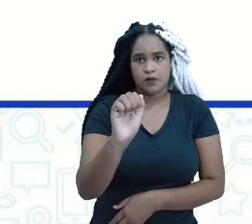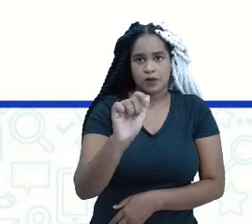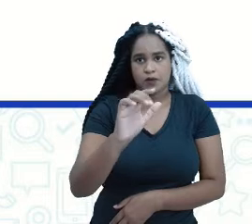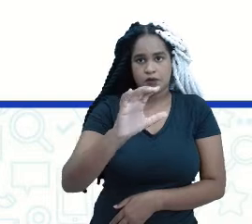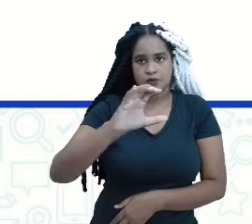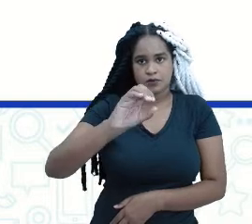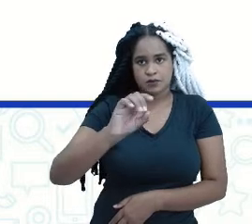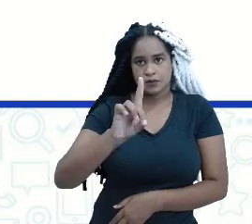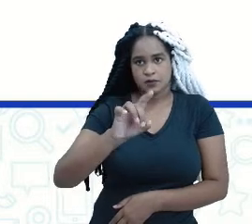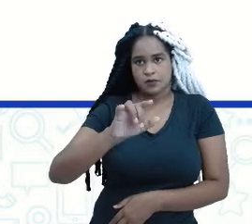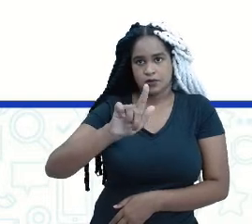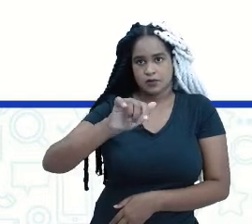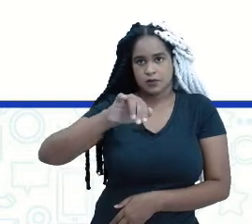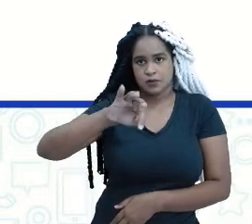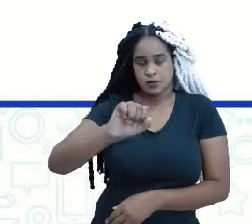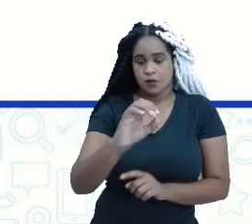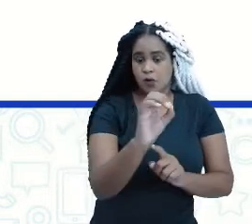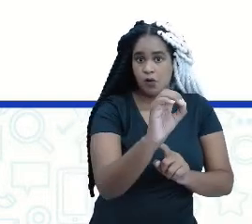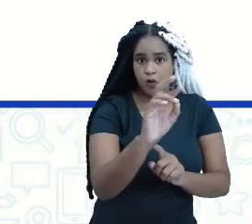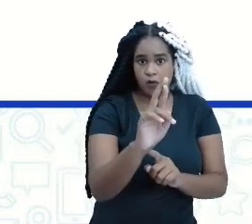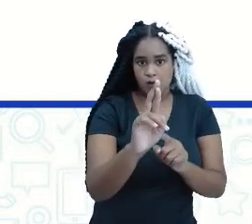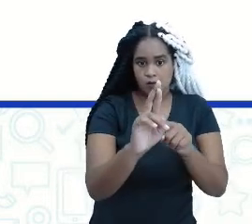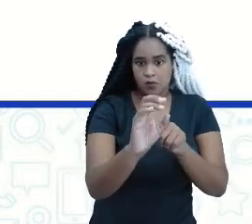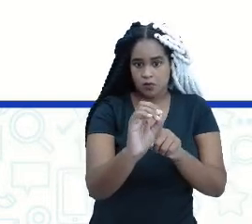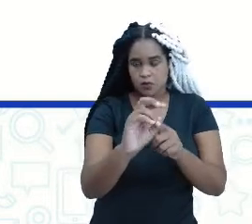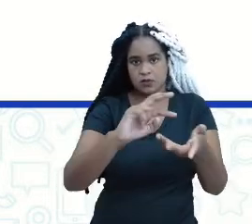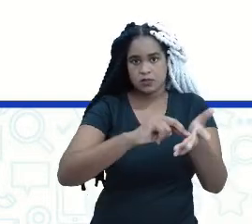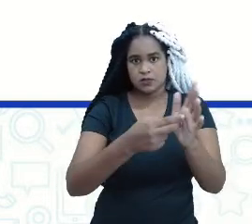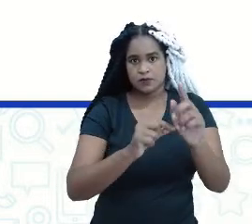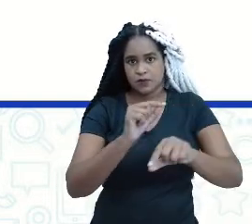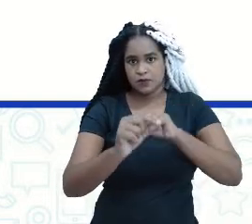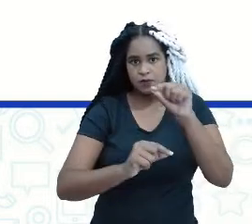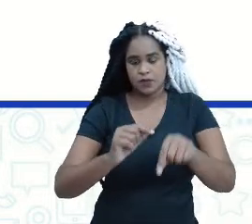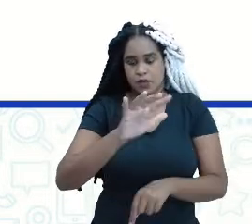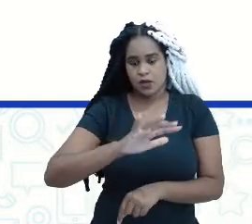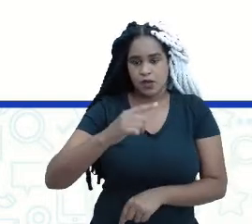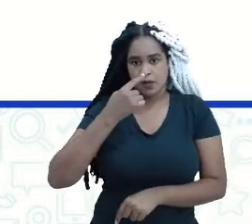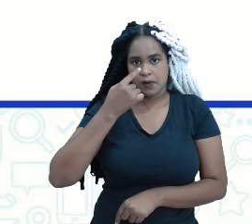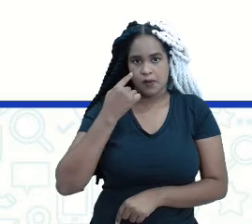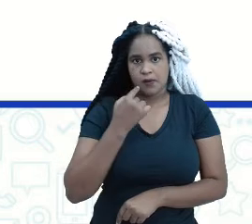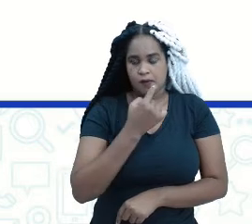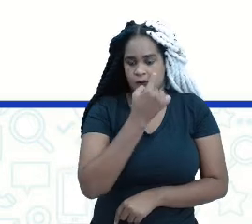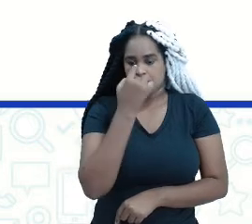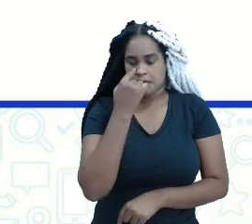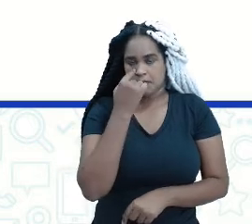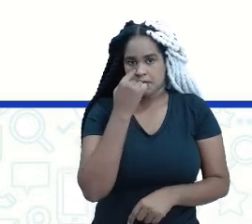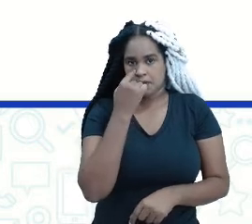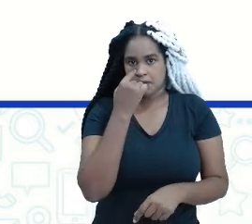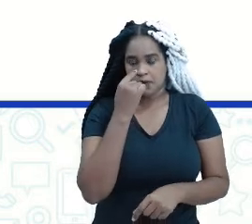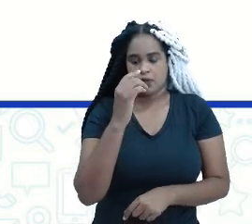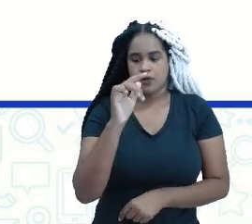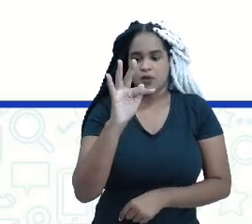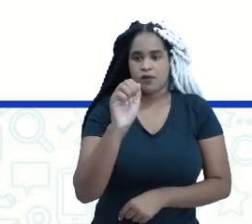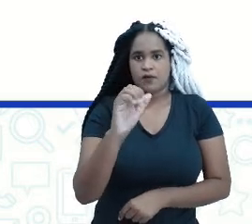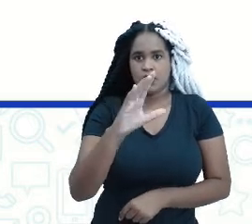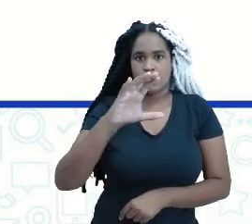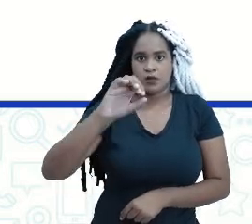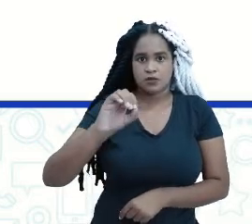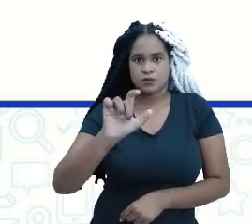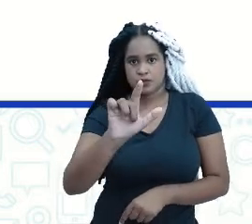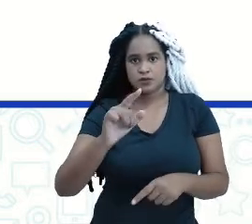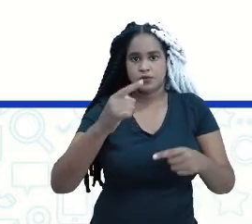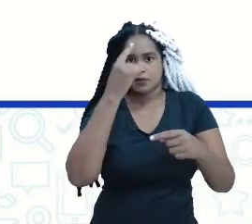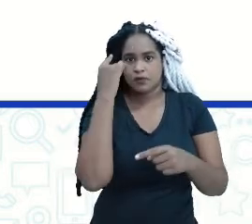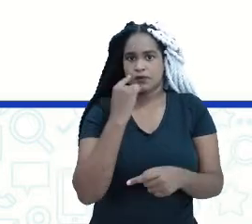orofaciodigital. Oro, de cavidade oral, tá certo? Fácio, de face, né? Rosto. E digital, por quê,